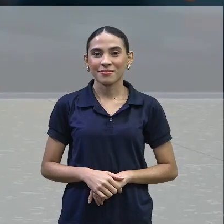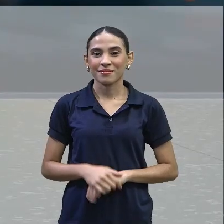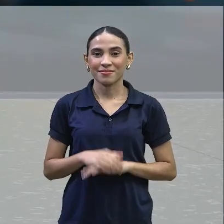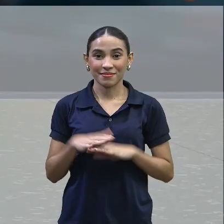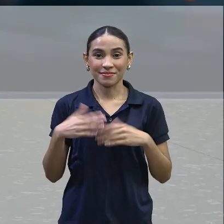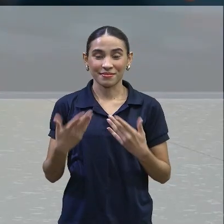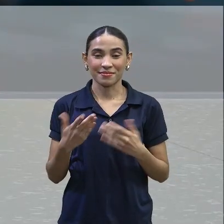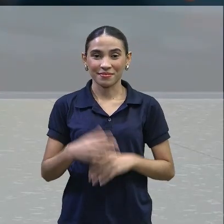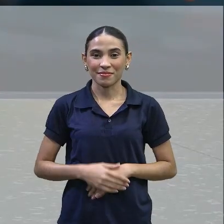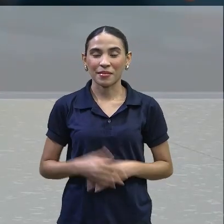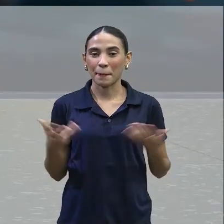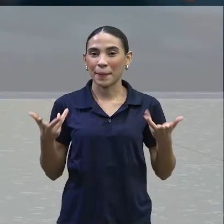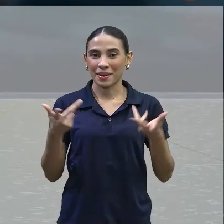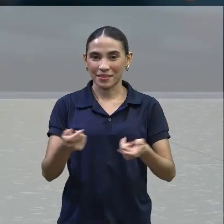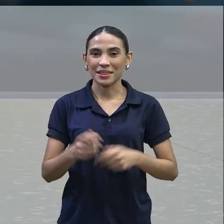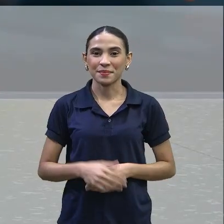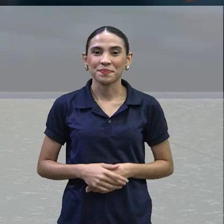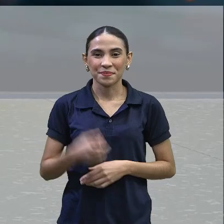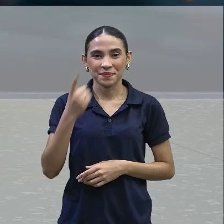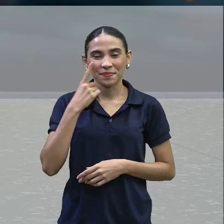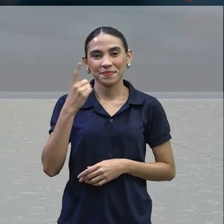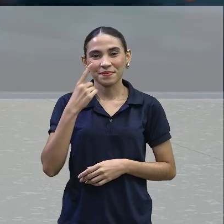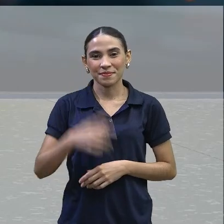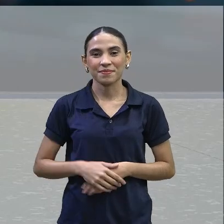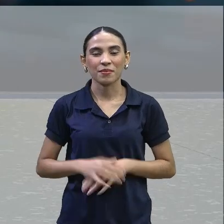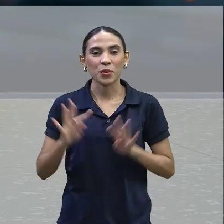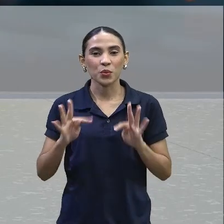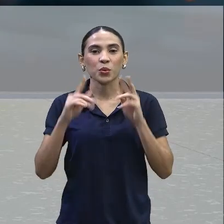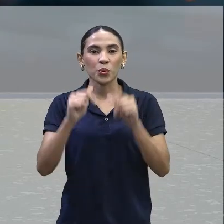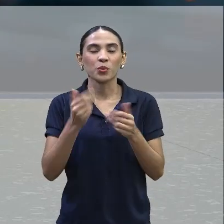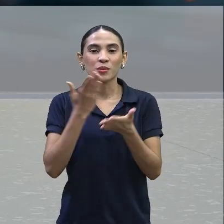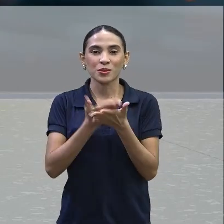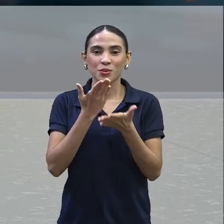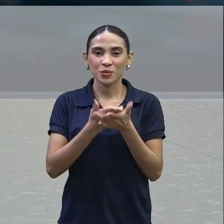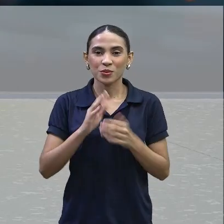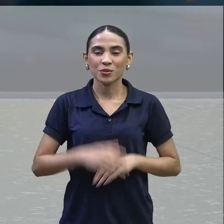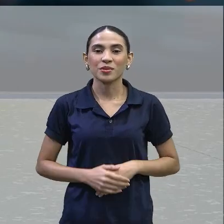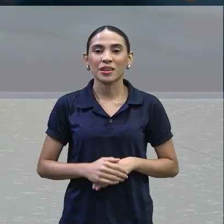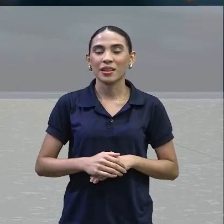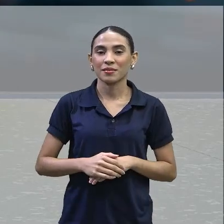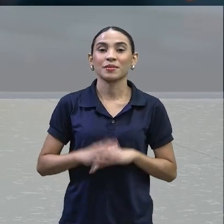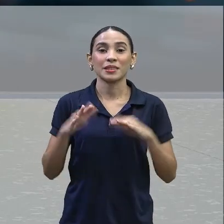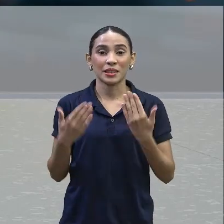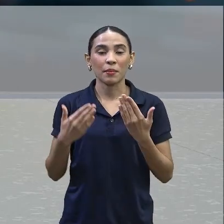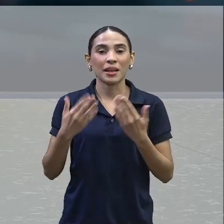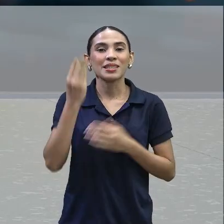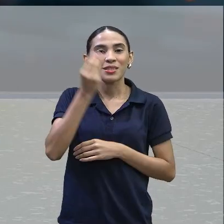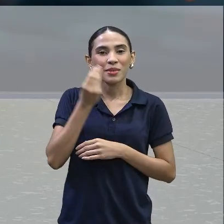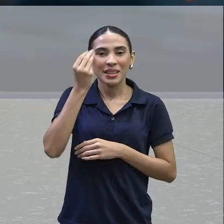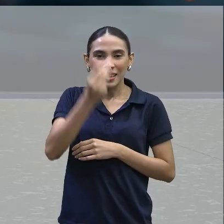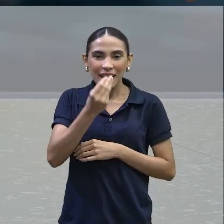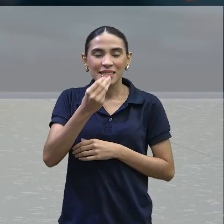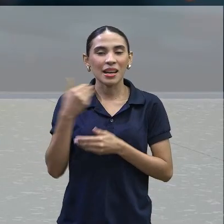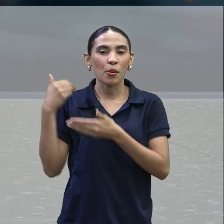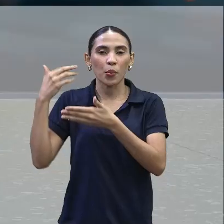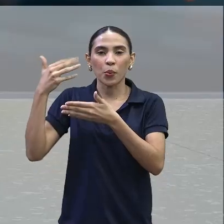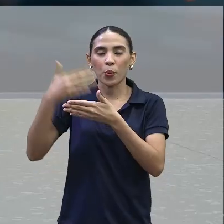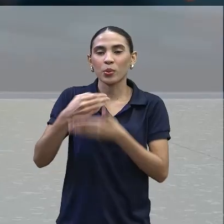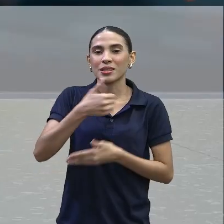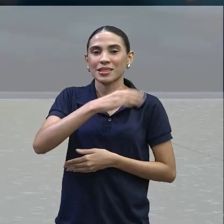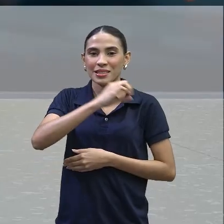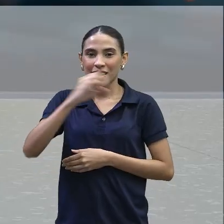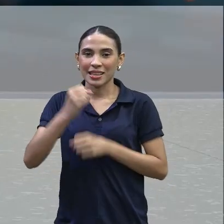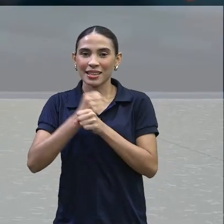Olha só, que maravilha, né, vermos todos esses estudos e descobertas que foram realizados aí ao longo desses 100